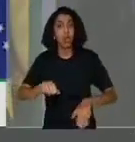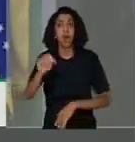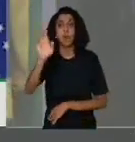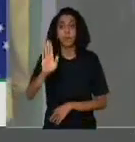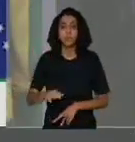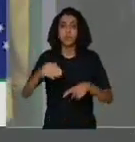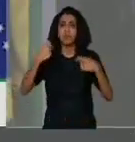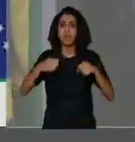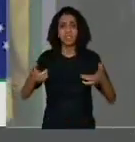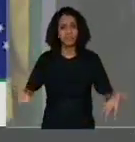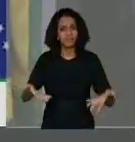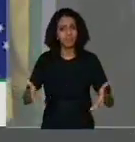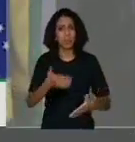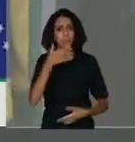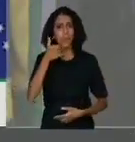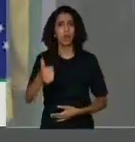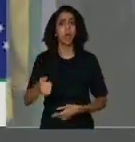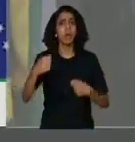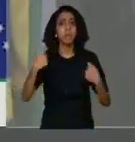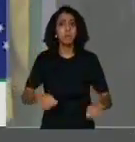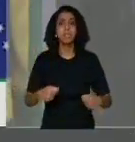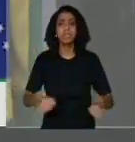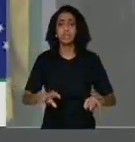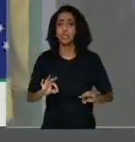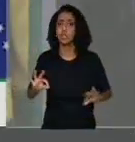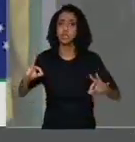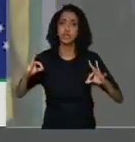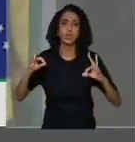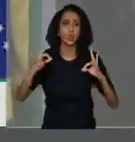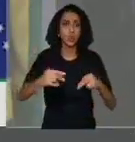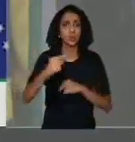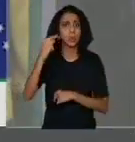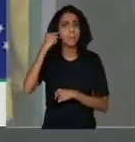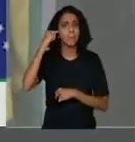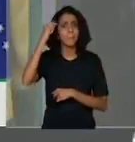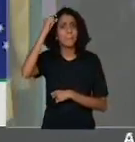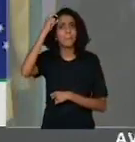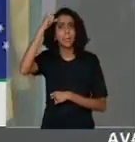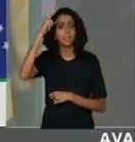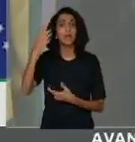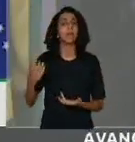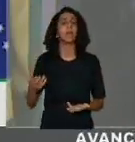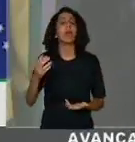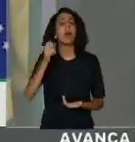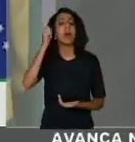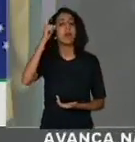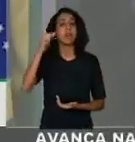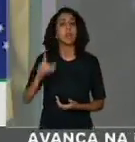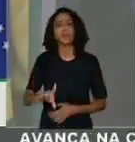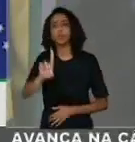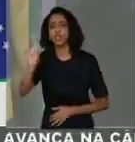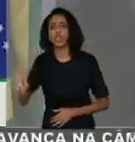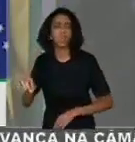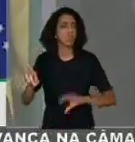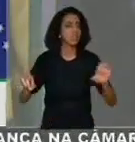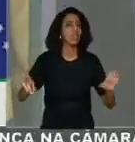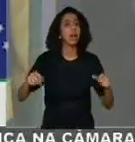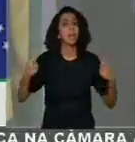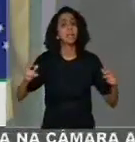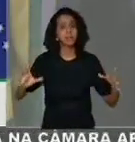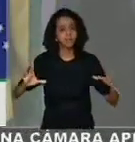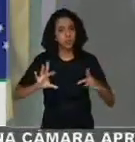aperfeiçoar, temos que unir todas as correntes do pensamento ideológico, da extrema-direita, da